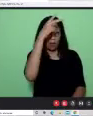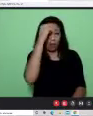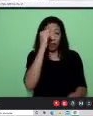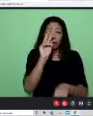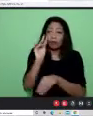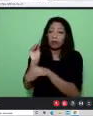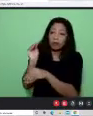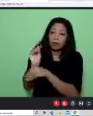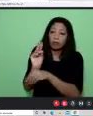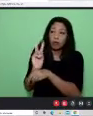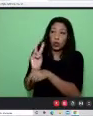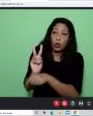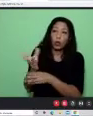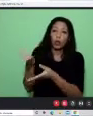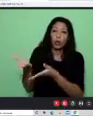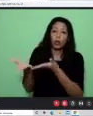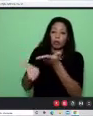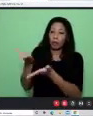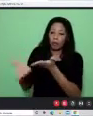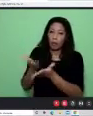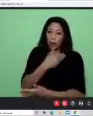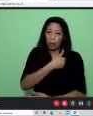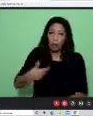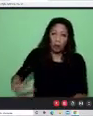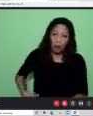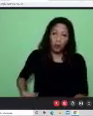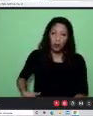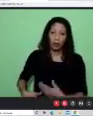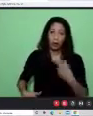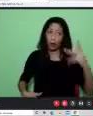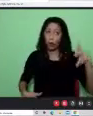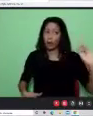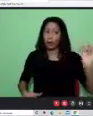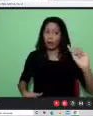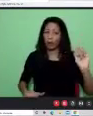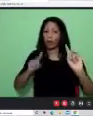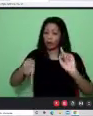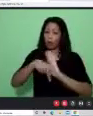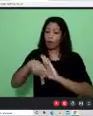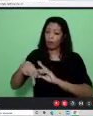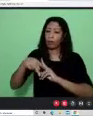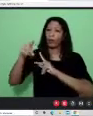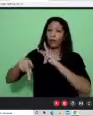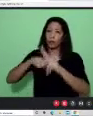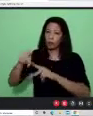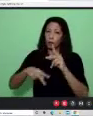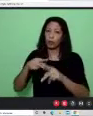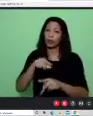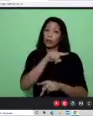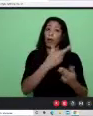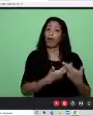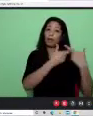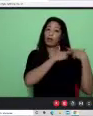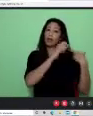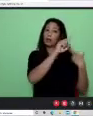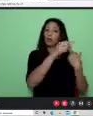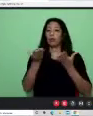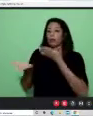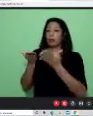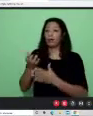públicos, que não é dele não, é dinheiro do povo, viu? Mas é ele que está responsável. Quem precisa vai invadir,